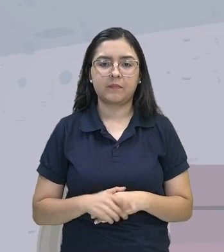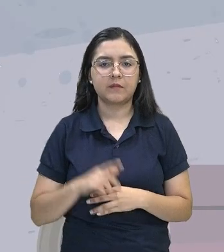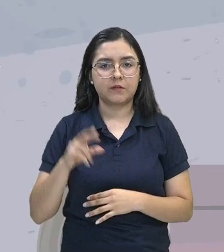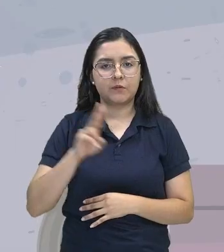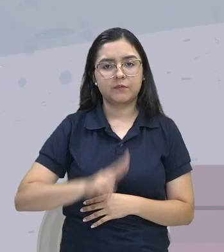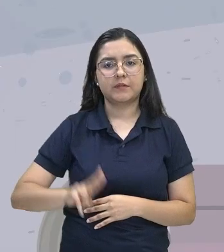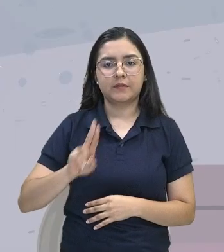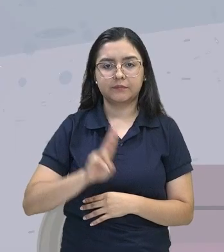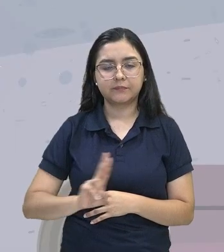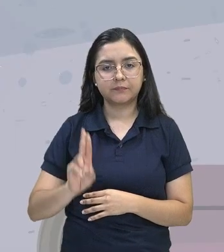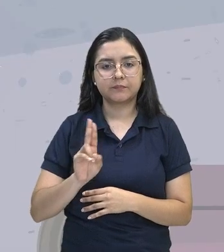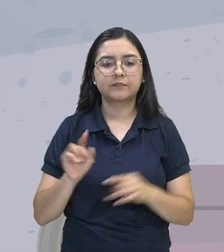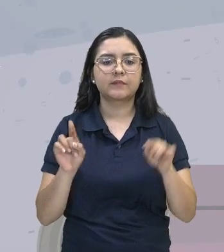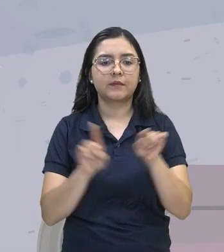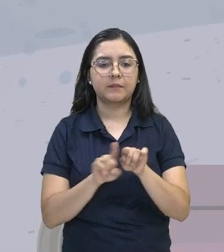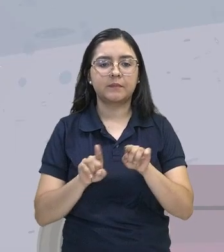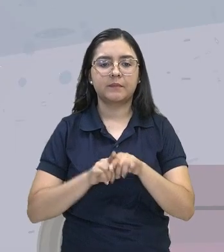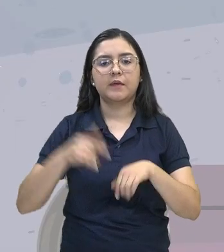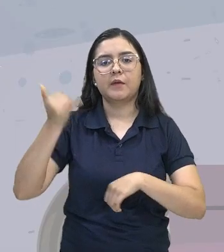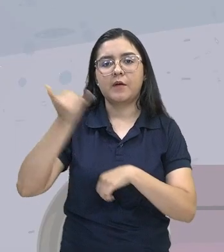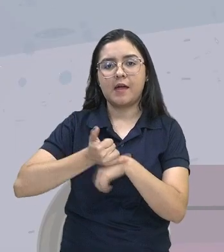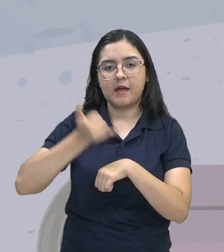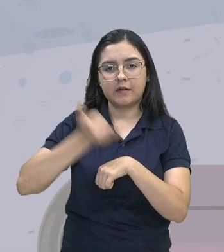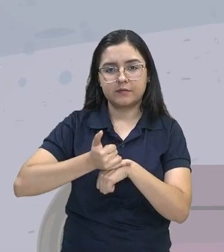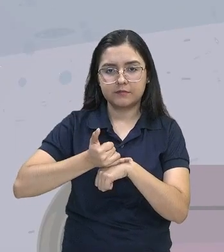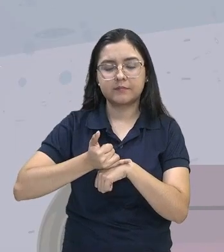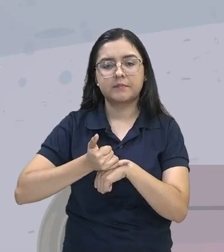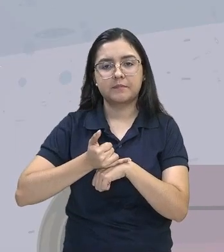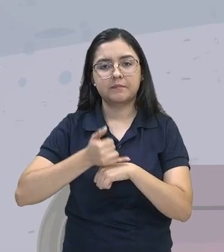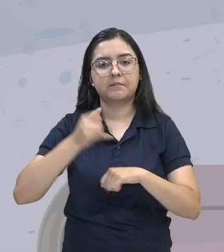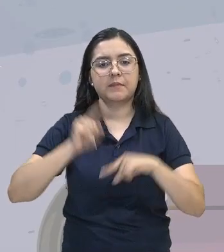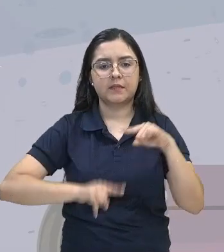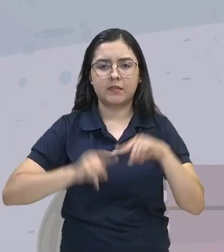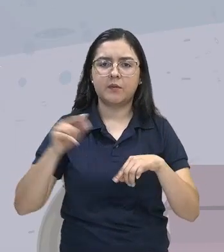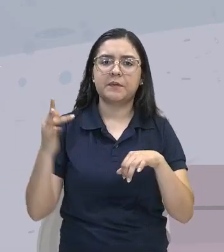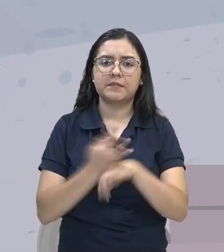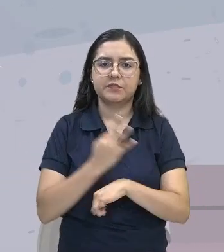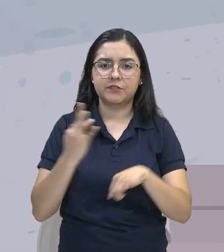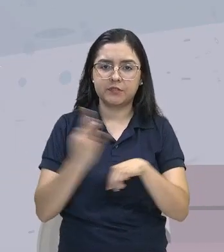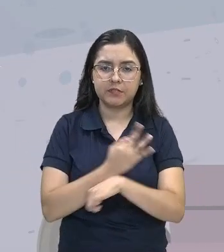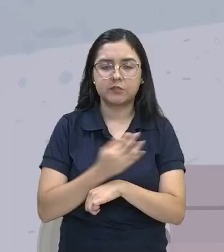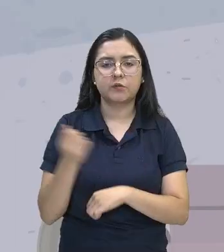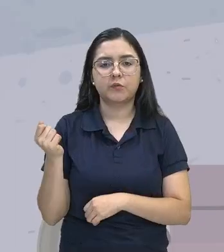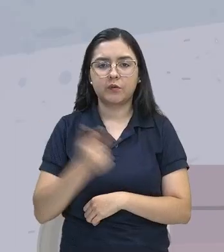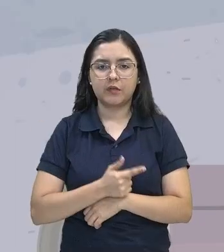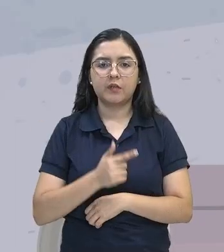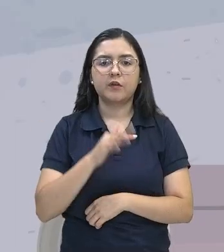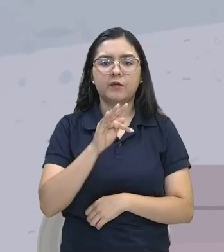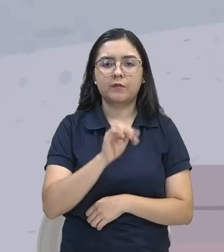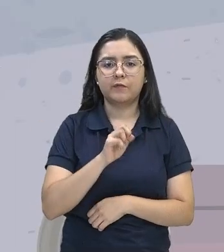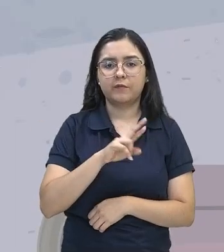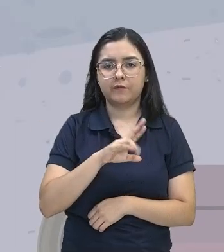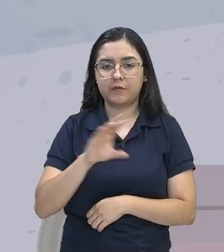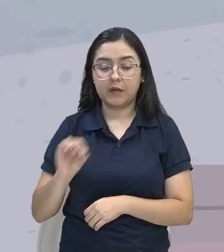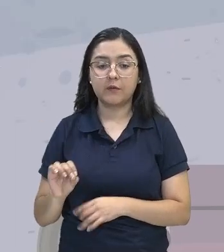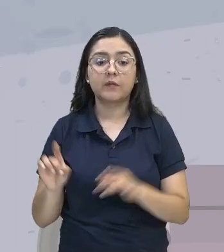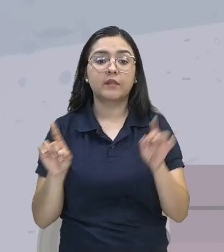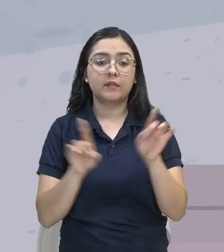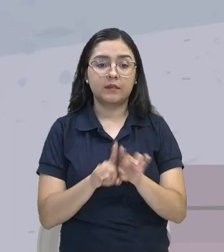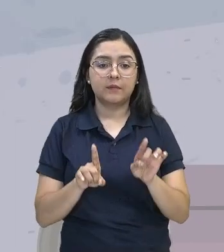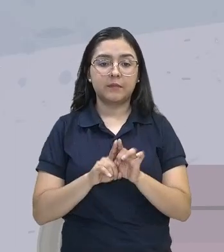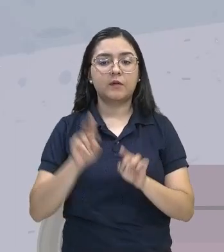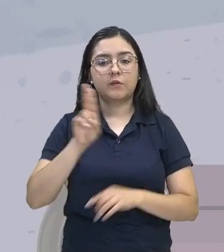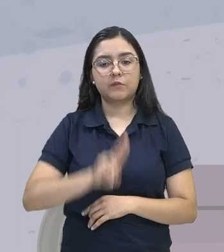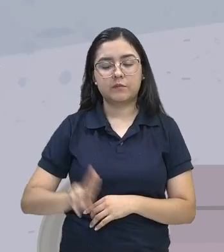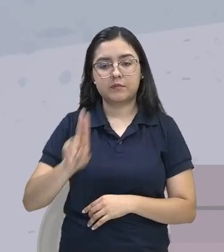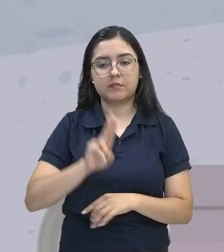utilizado, né? O aço, que era um produto mais resistente do que o ferro, e também passou a ser usado na